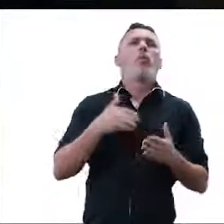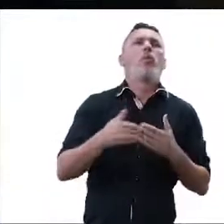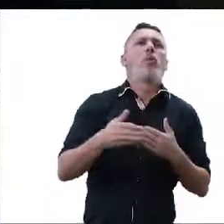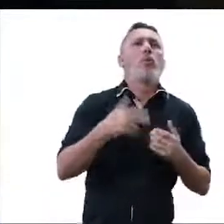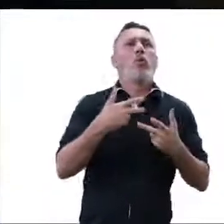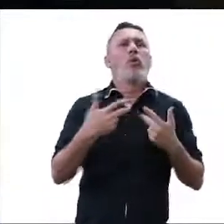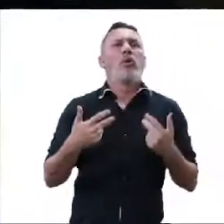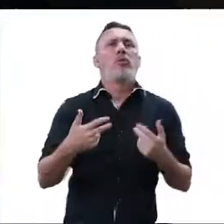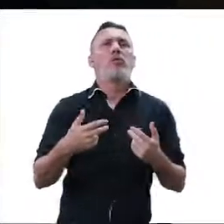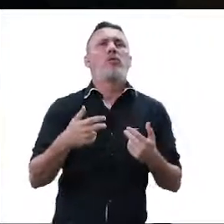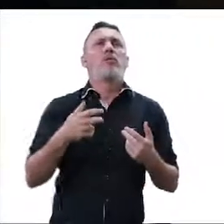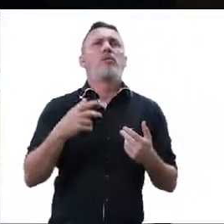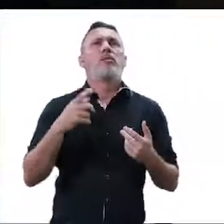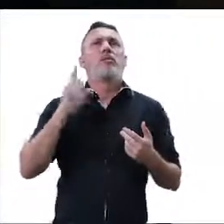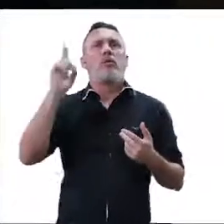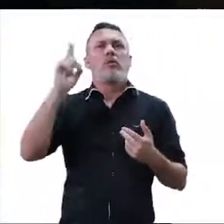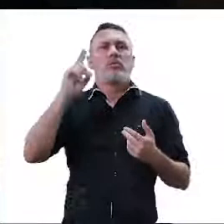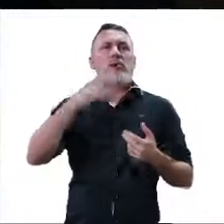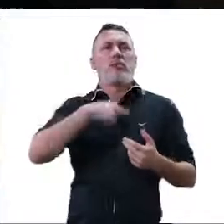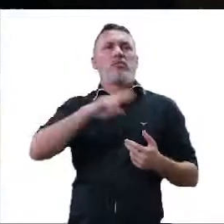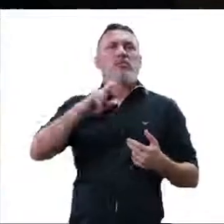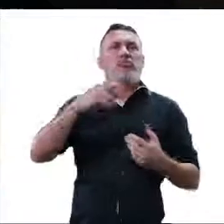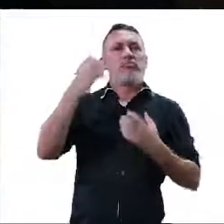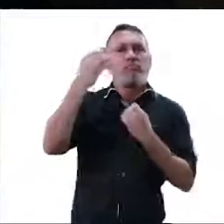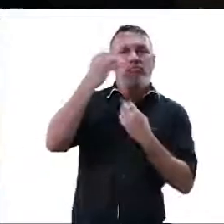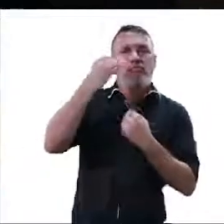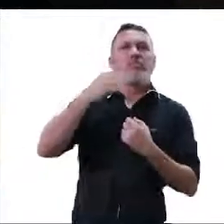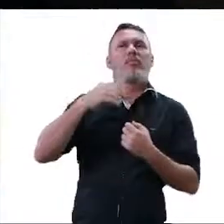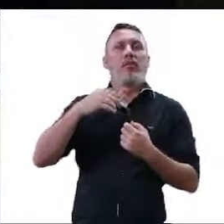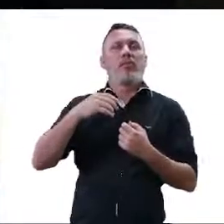pela perspectiva da religião.